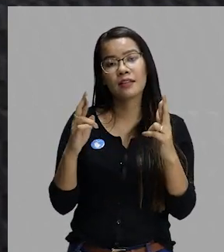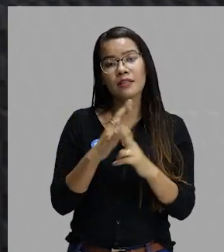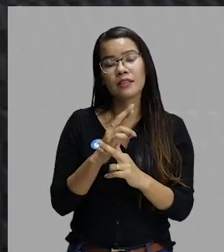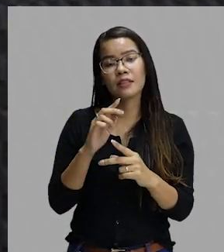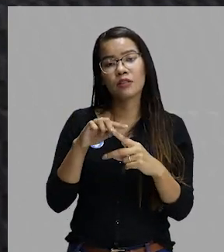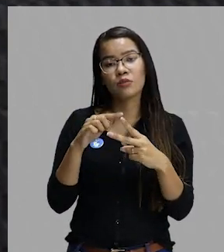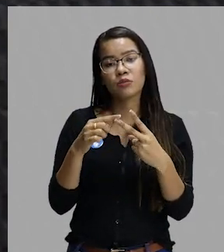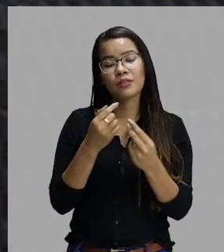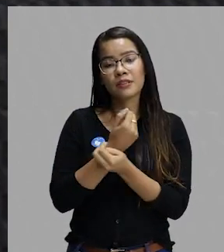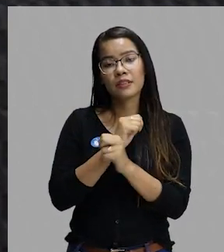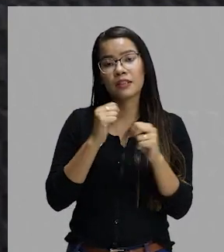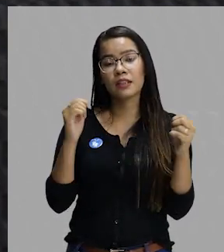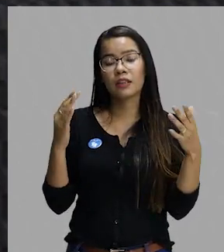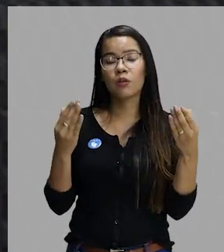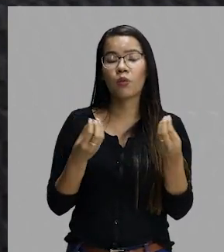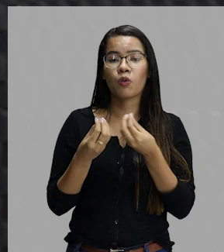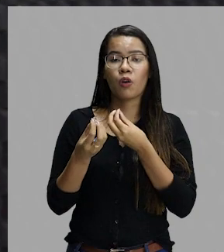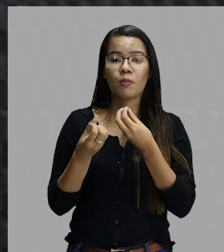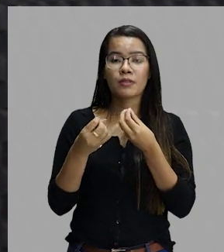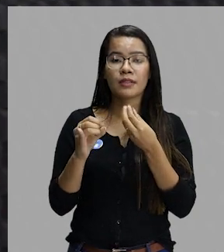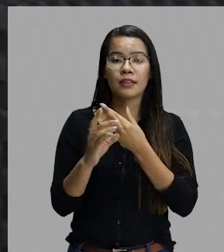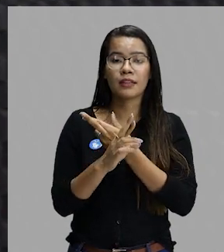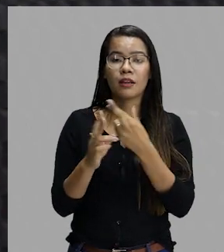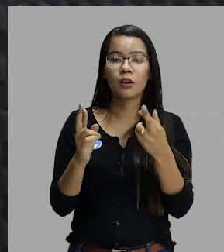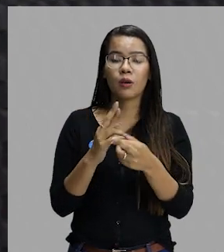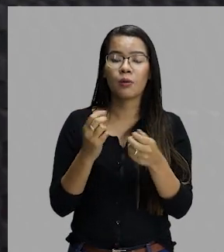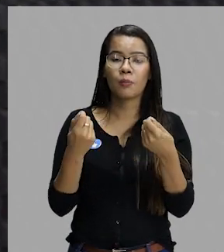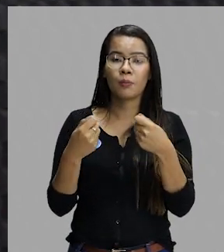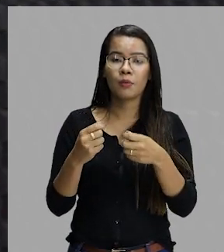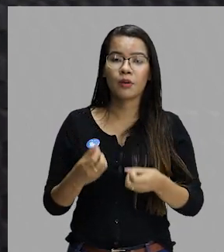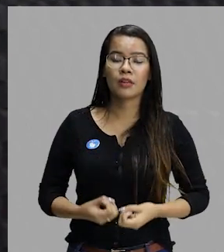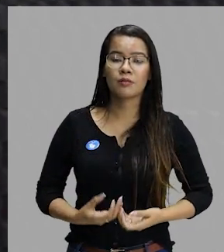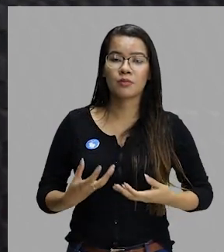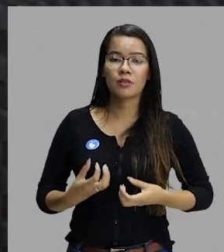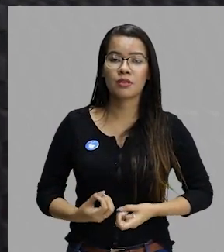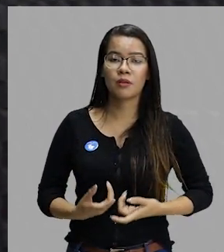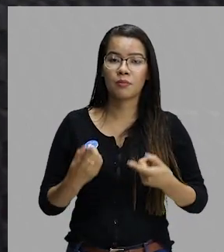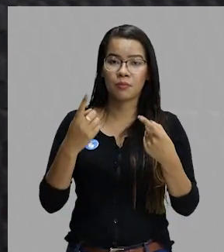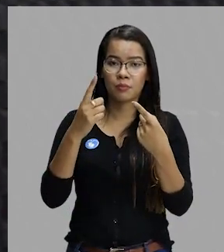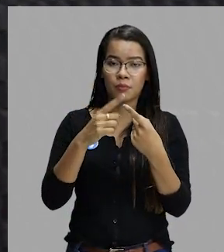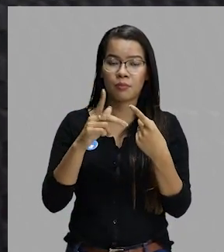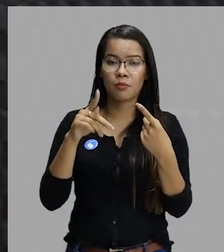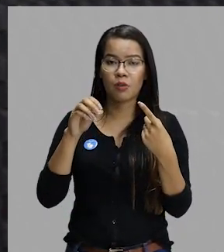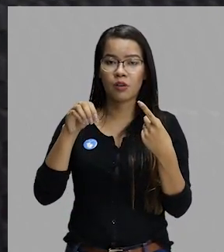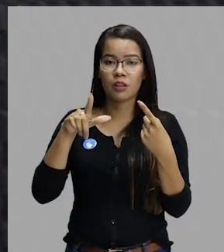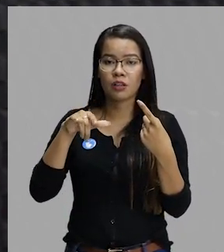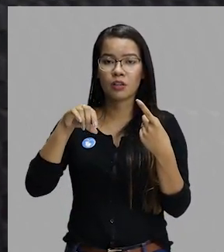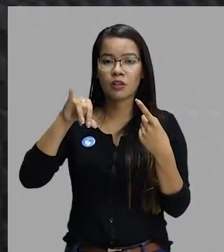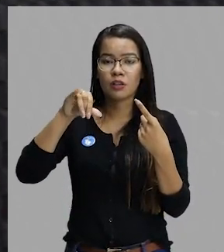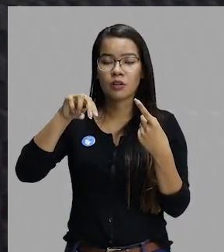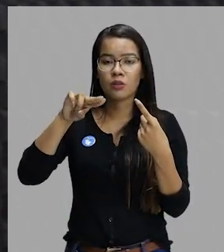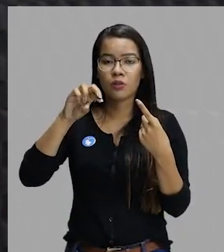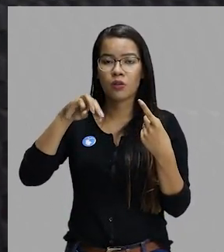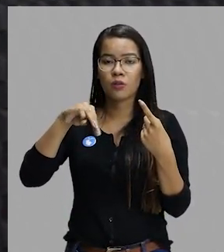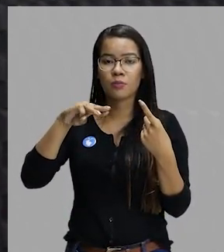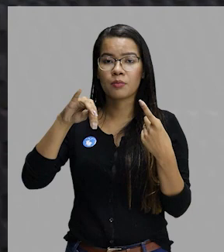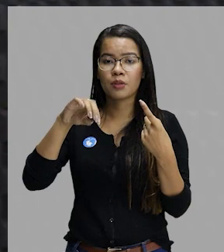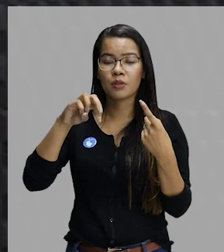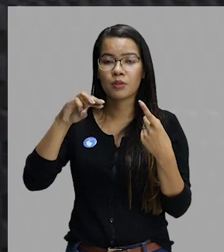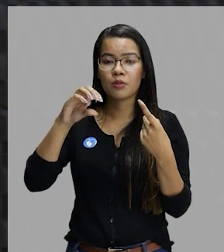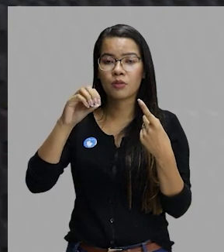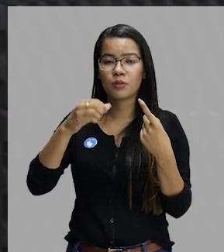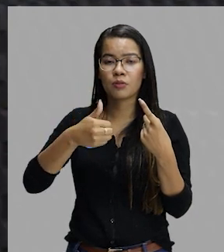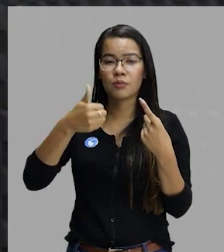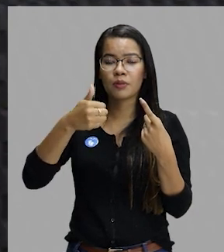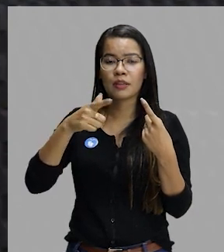essas grandezas se relacionam, você pode expressar a relação por um polinômio do primeiro grau. Você pode representar essa relação